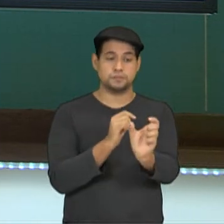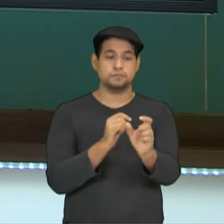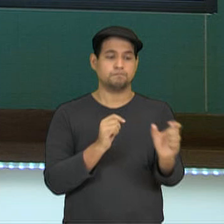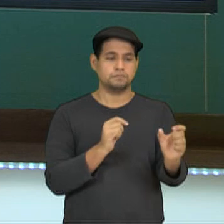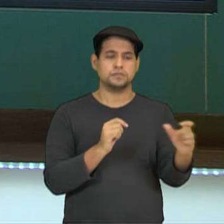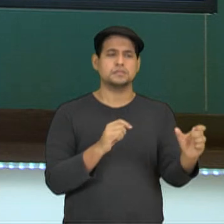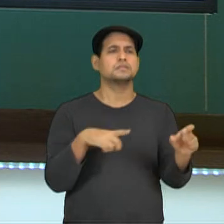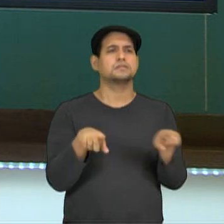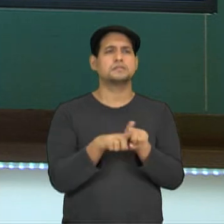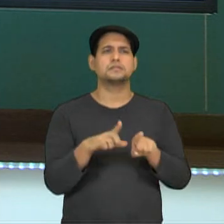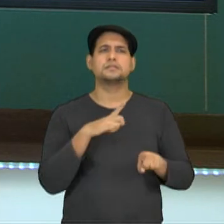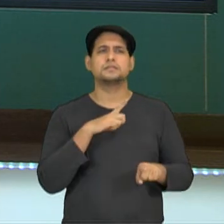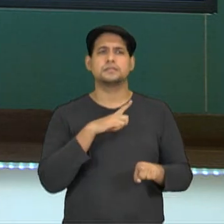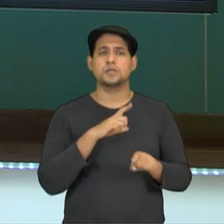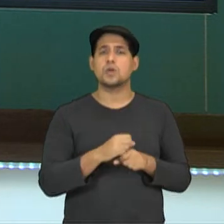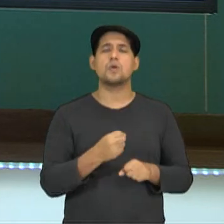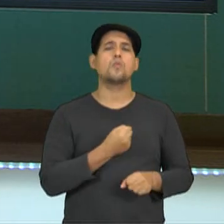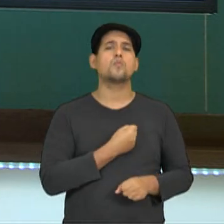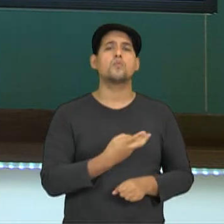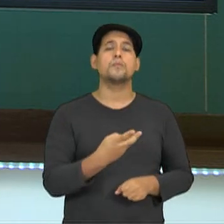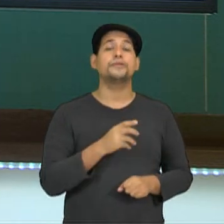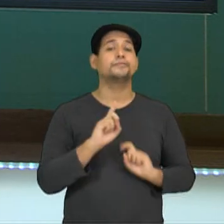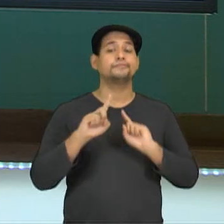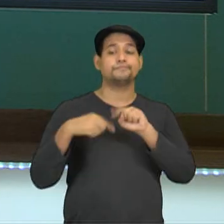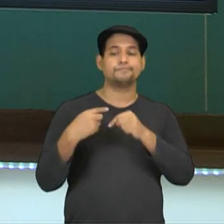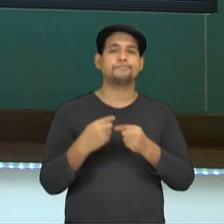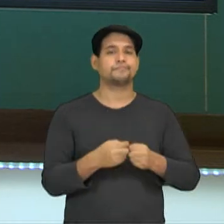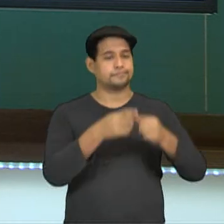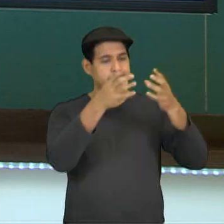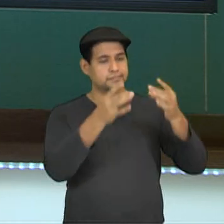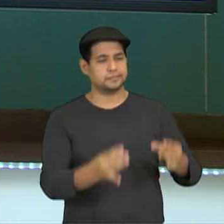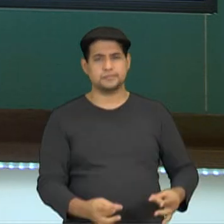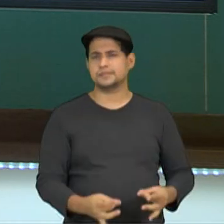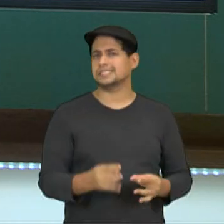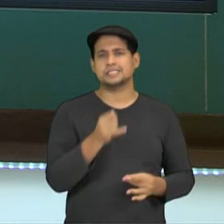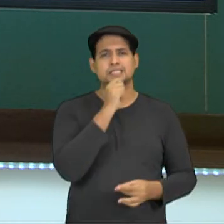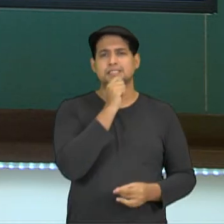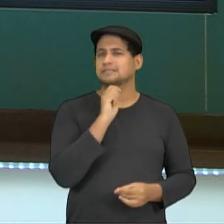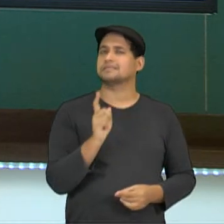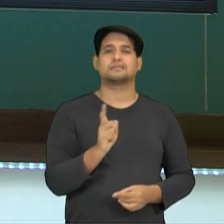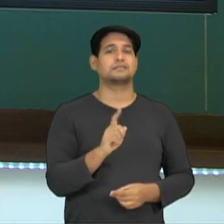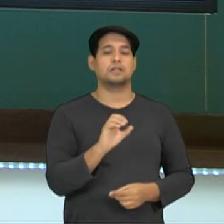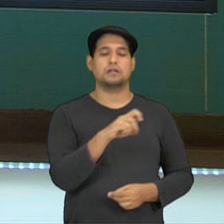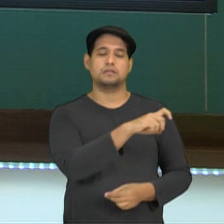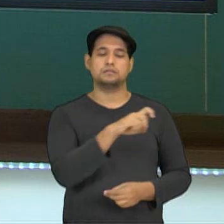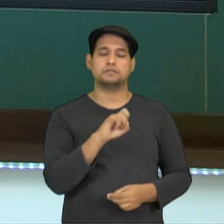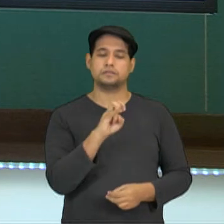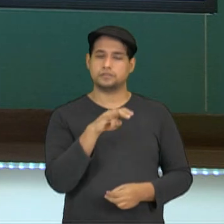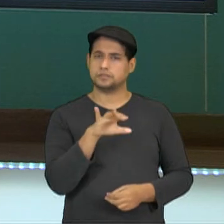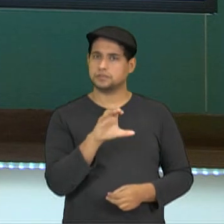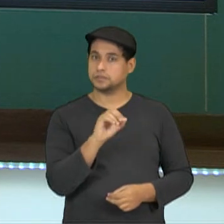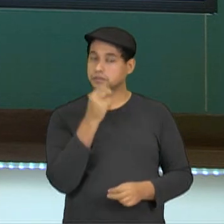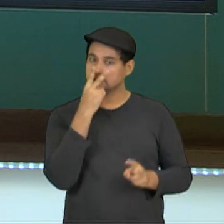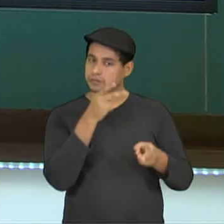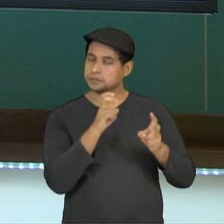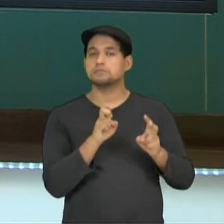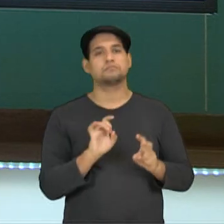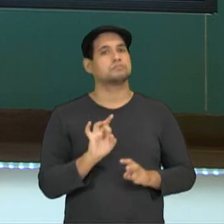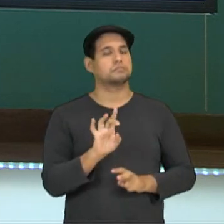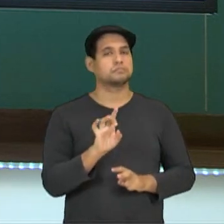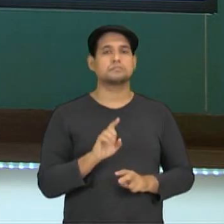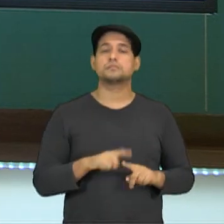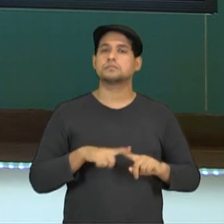vem, ele corresponde ao número do outro elemento, que não é o oxigênio, que está associado ao